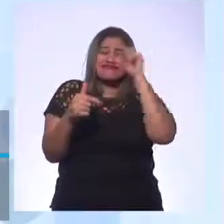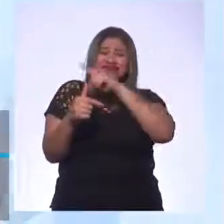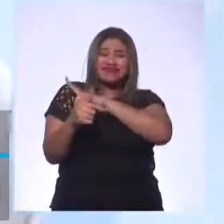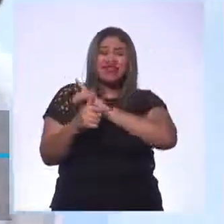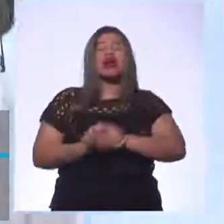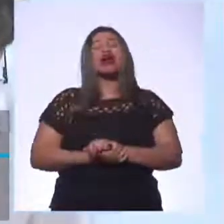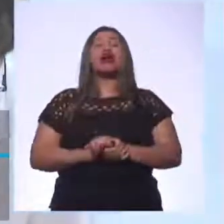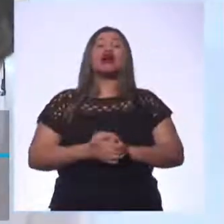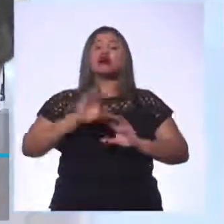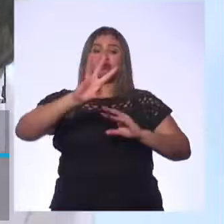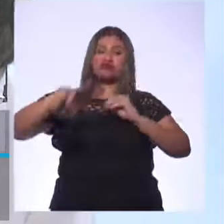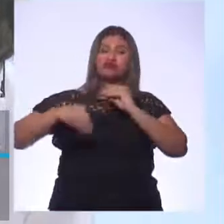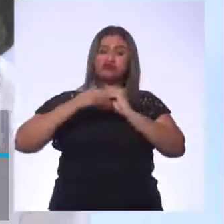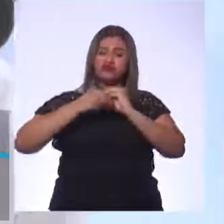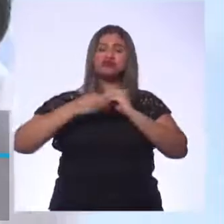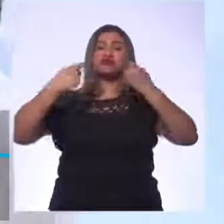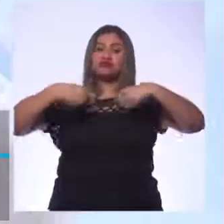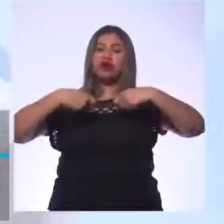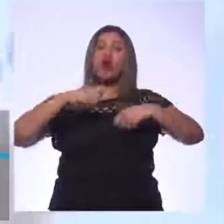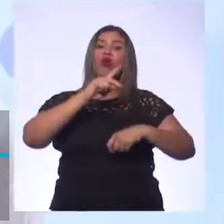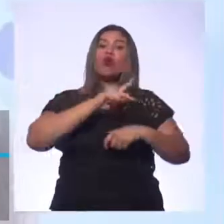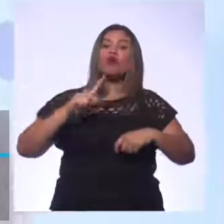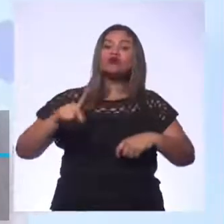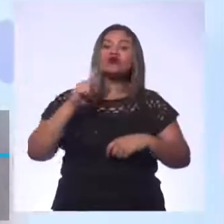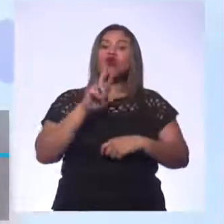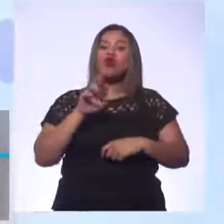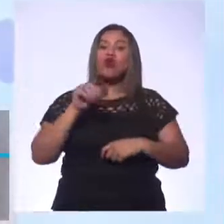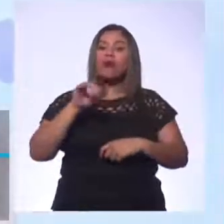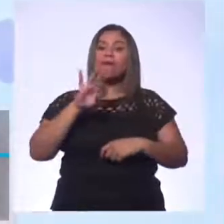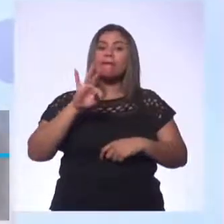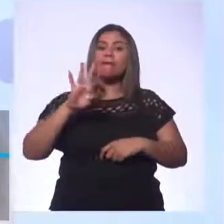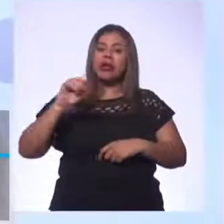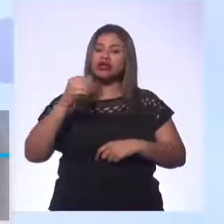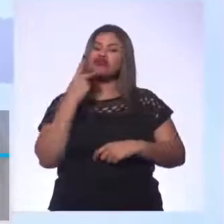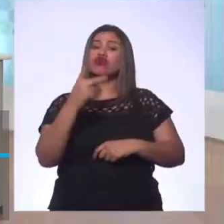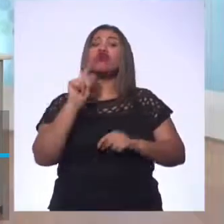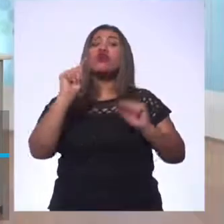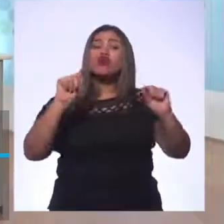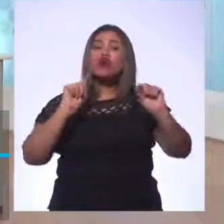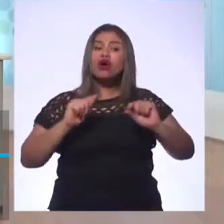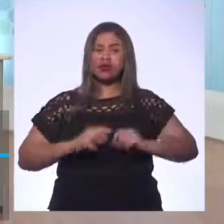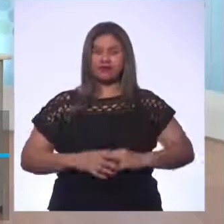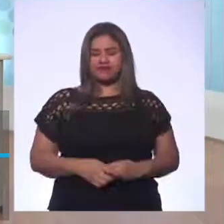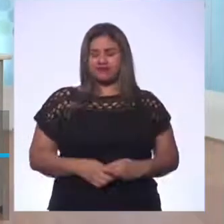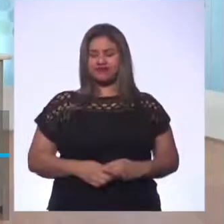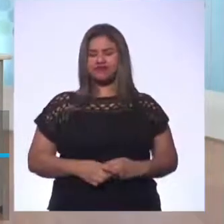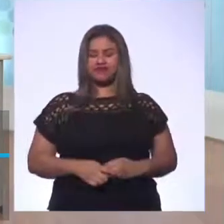comentário que o professor, acho que foi o professor Roberto, Paulo Roberto, ele colocou aqui assim, ó,